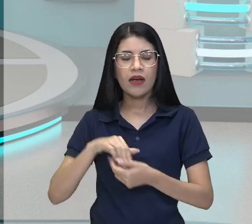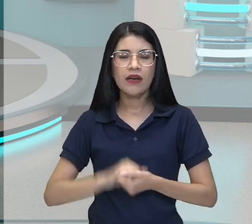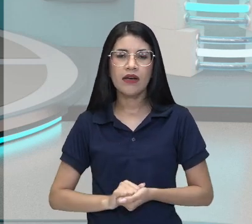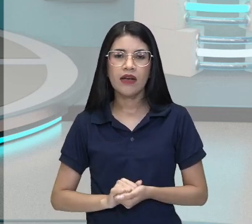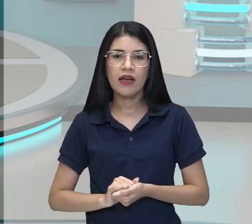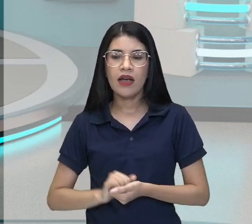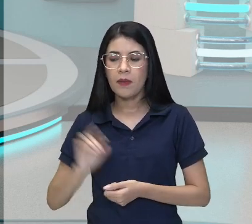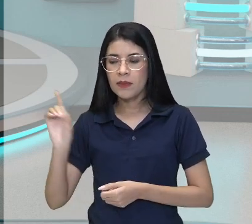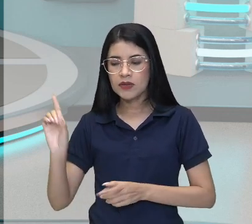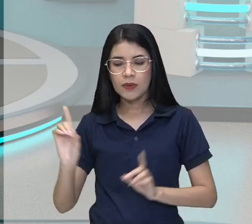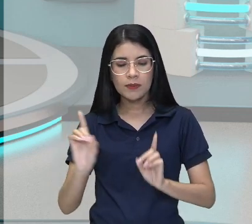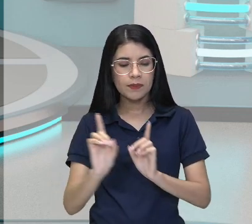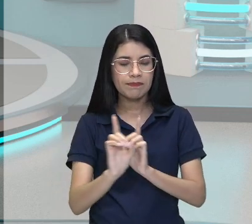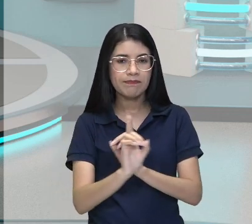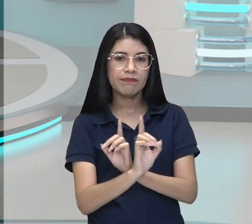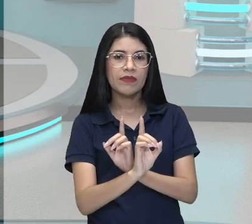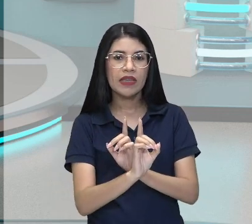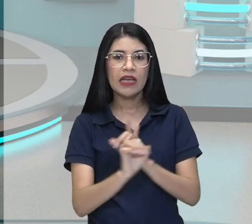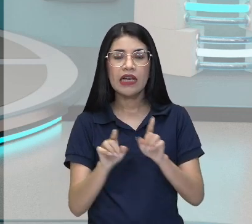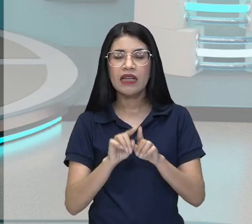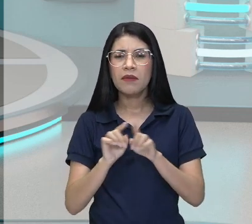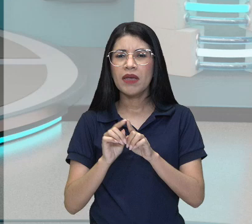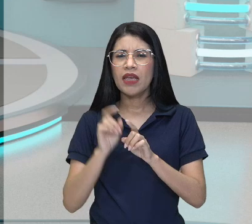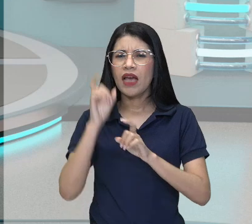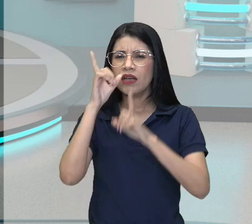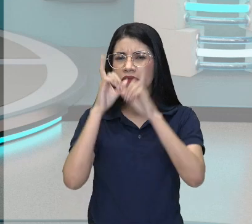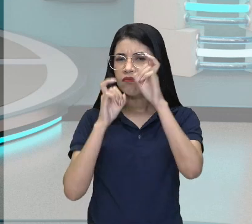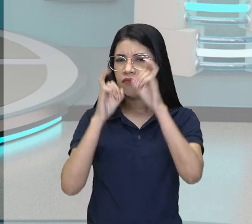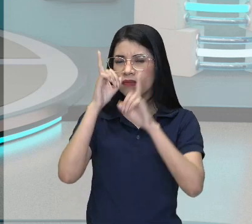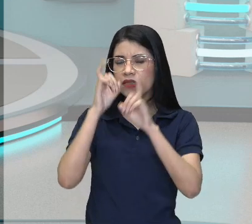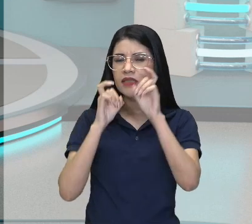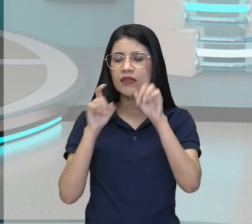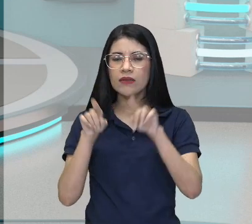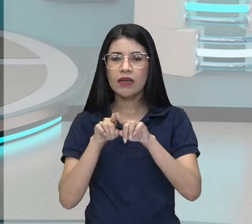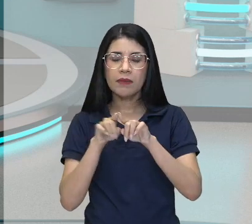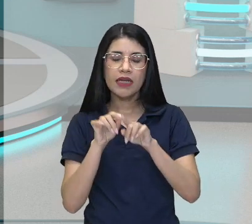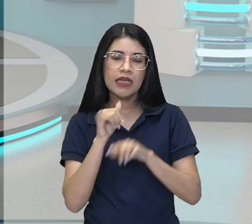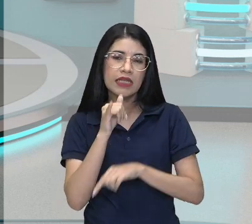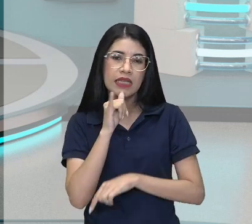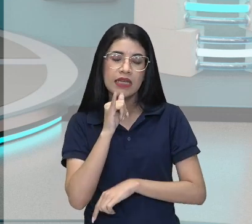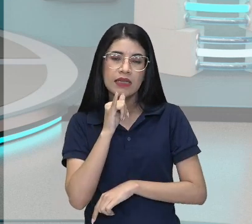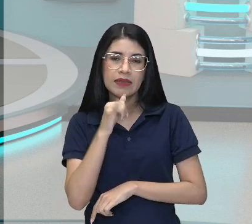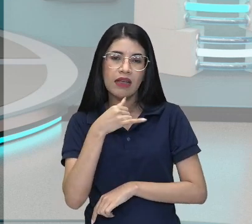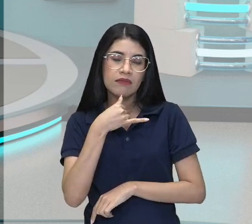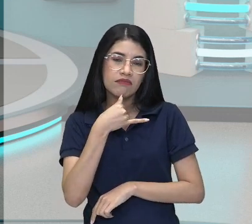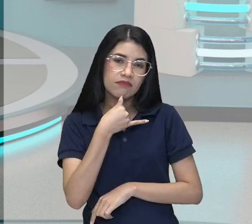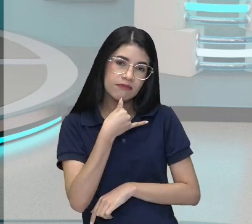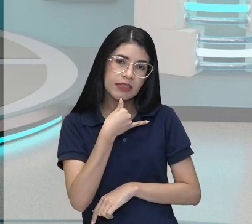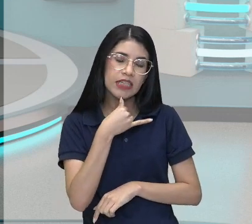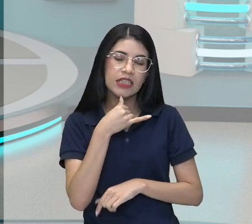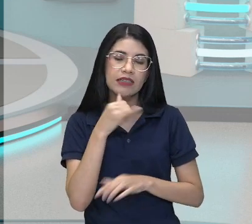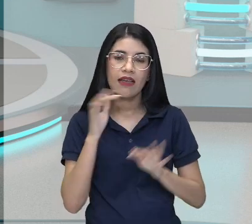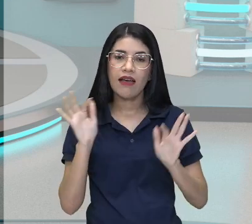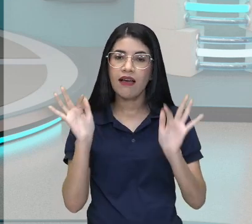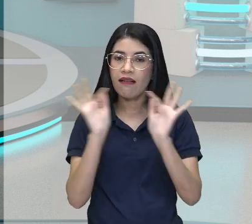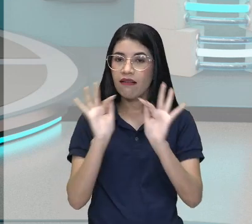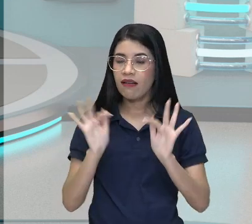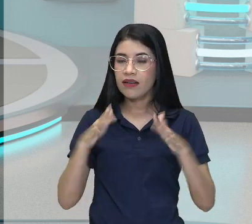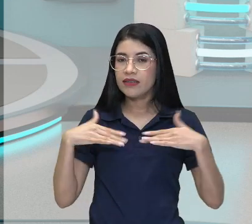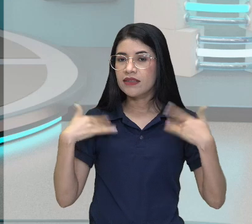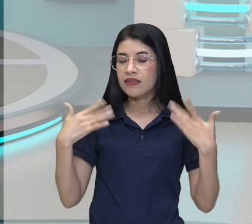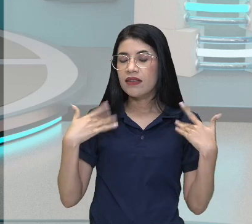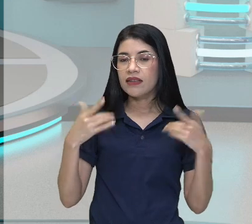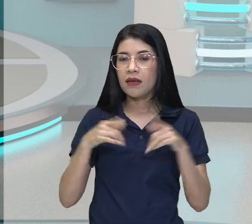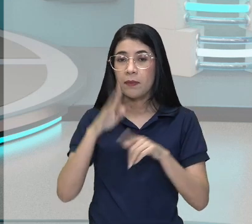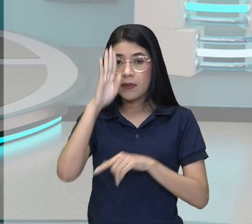ou então até mesmo a tua fisionomia, quando você está triste ou quando você está alegre, principalmente quando você está